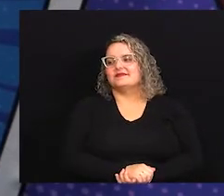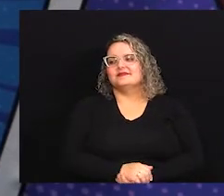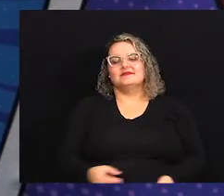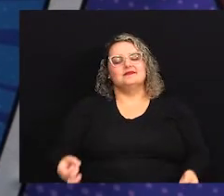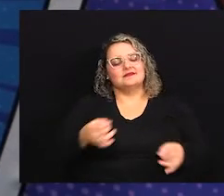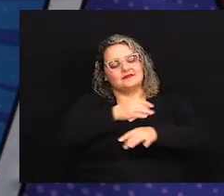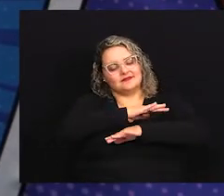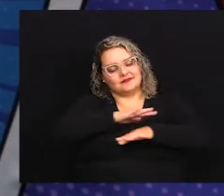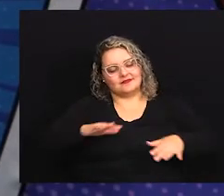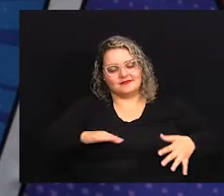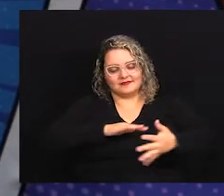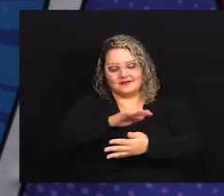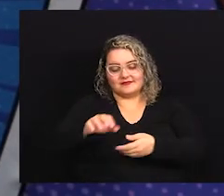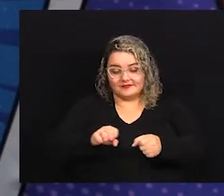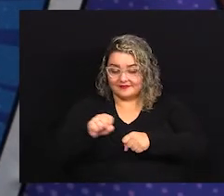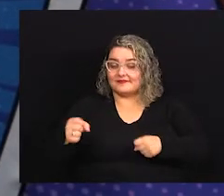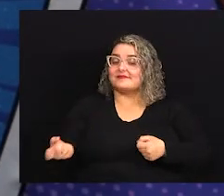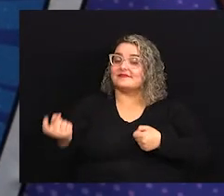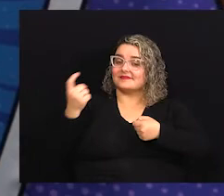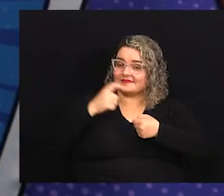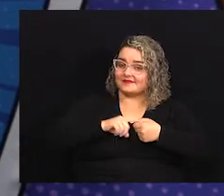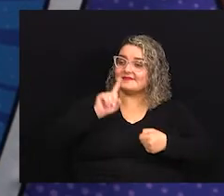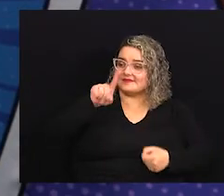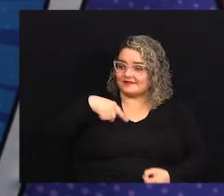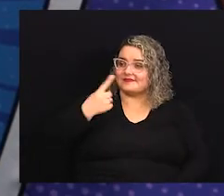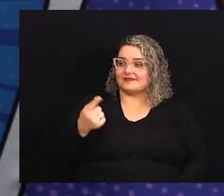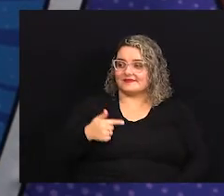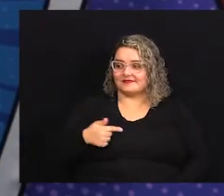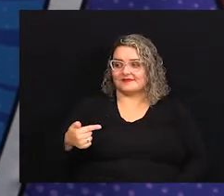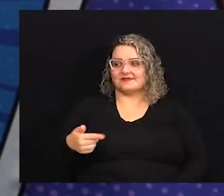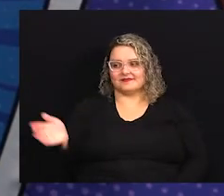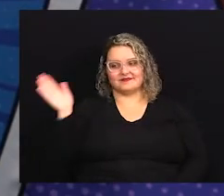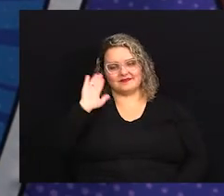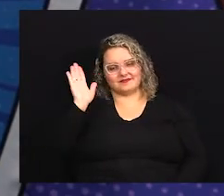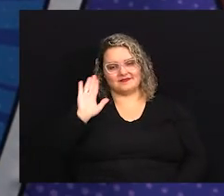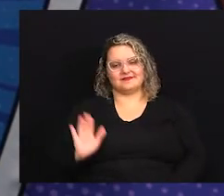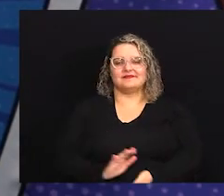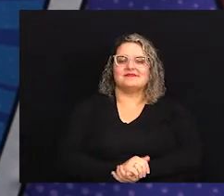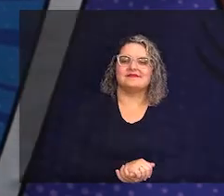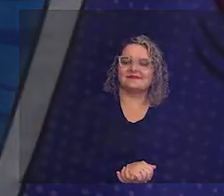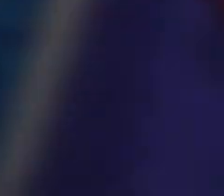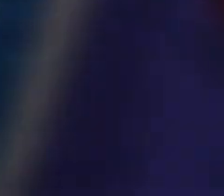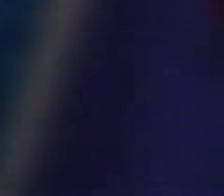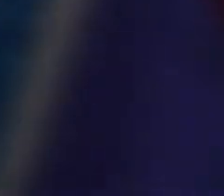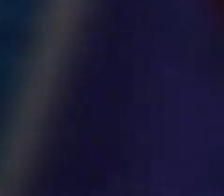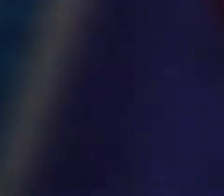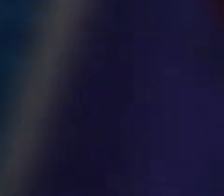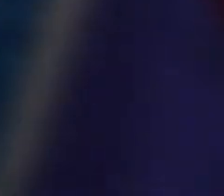Ponto final no Universo Épico e a gente volta na próxima semana. Tchau!